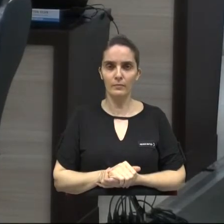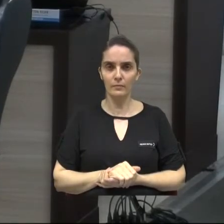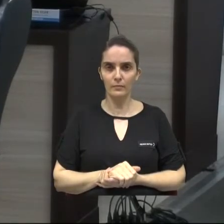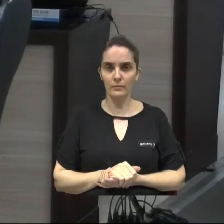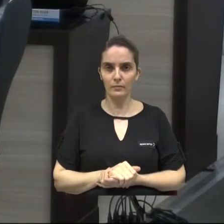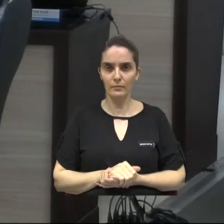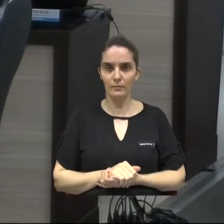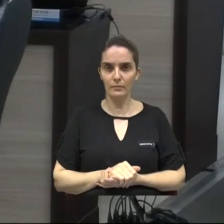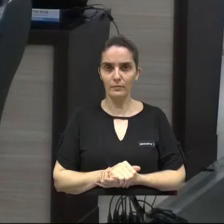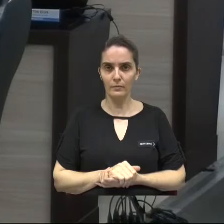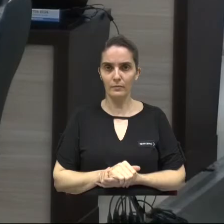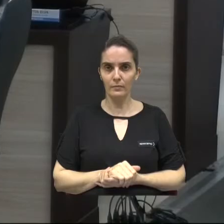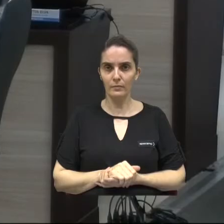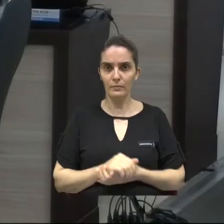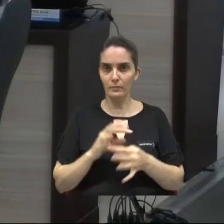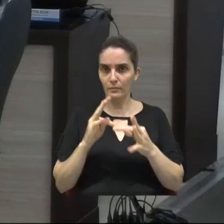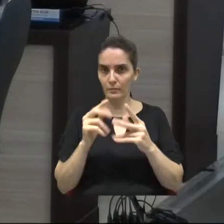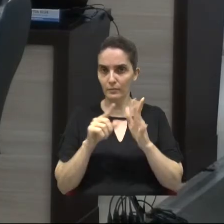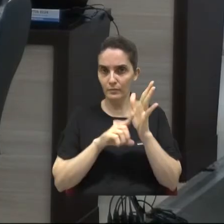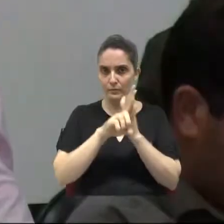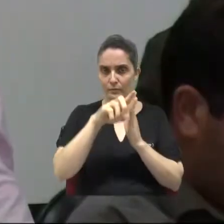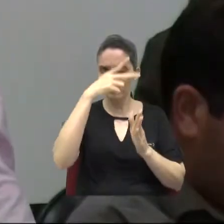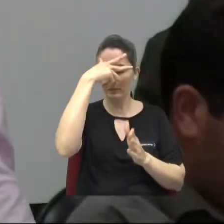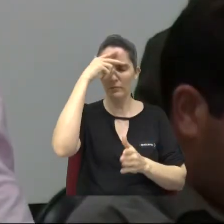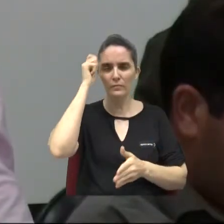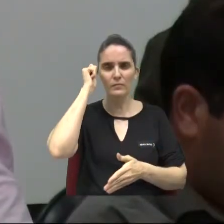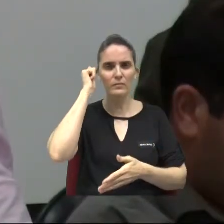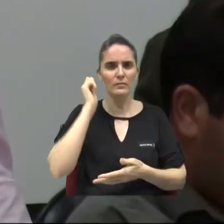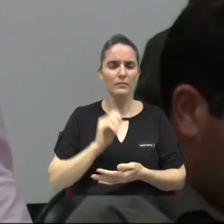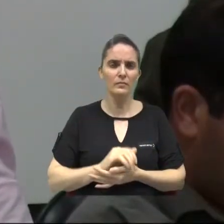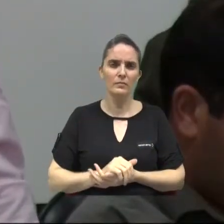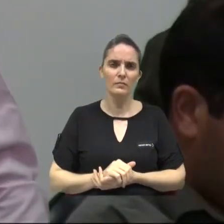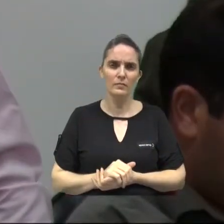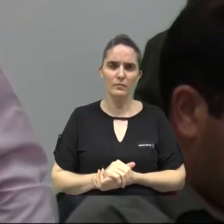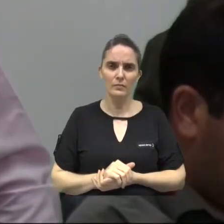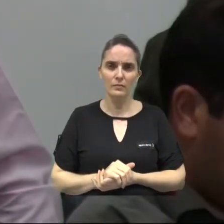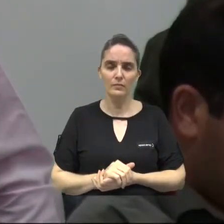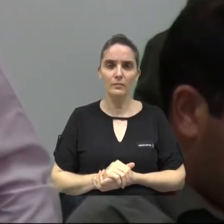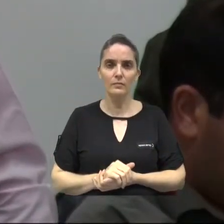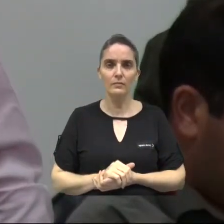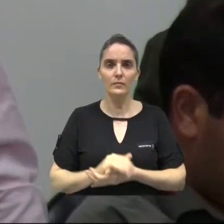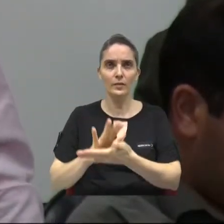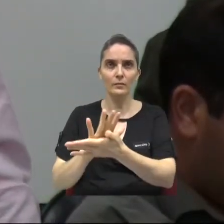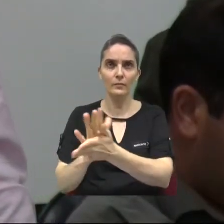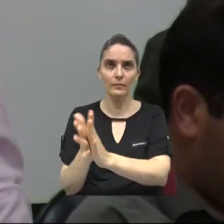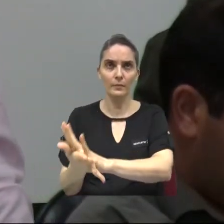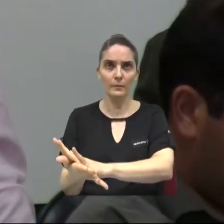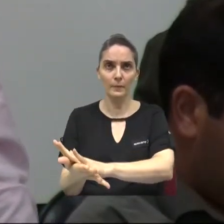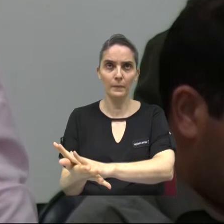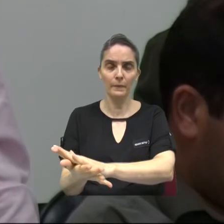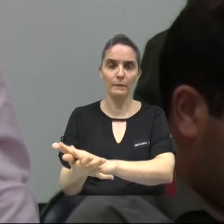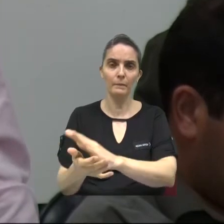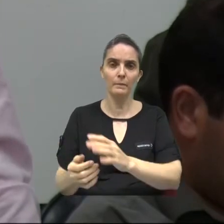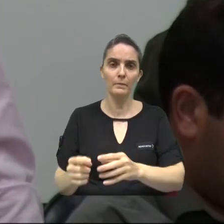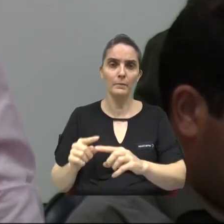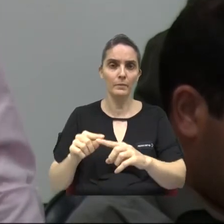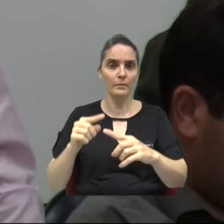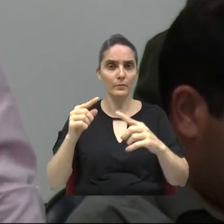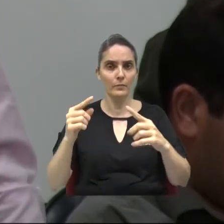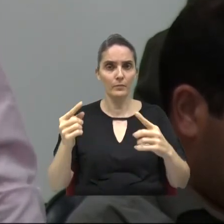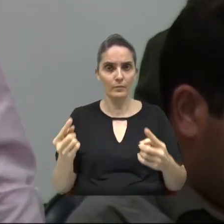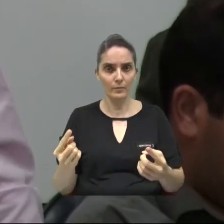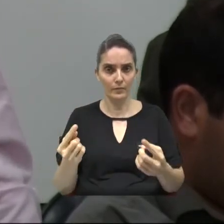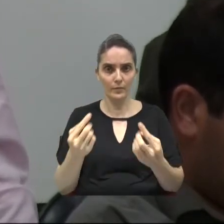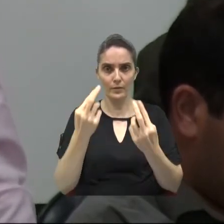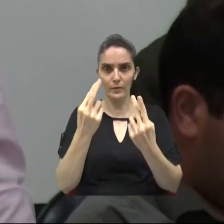eu acho que toda essa indagação do lugar, ela é pertinente, derrubar o que já estava construído, mas, como o Vaguinho